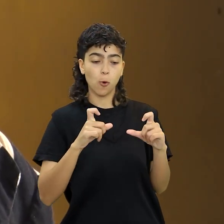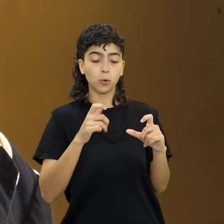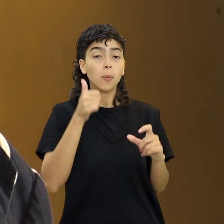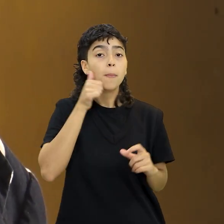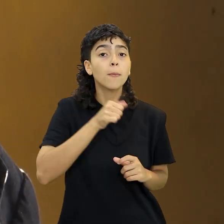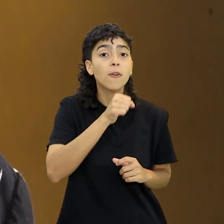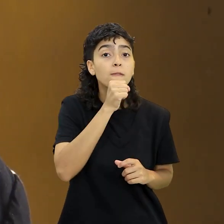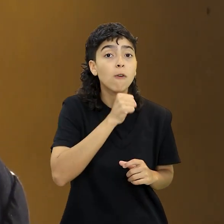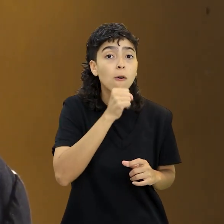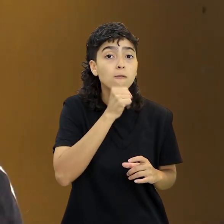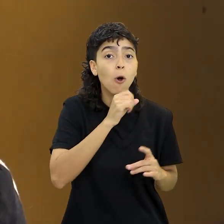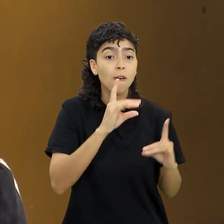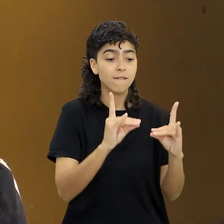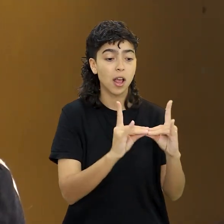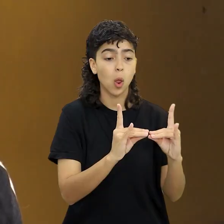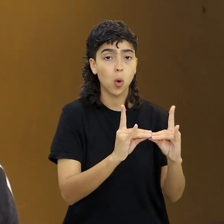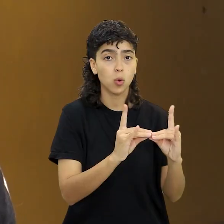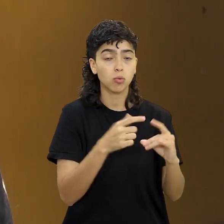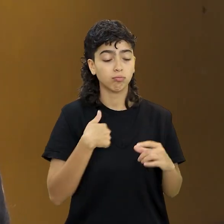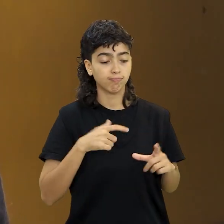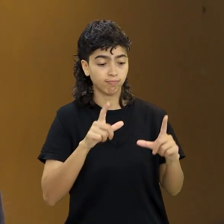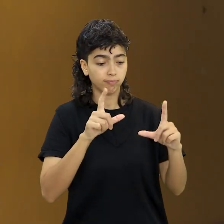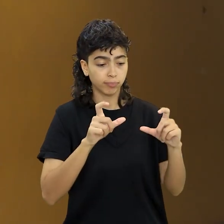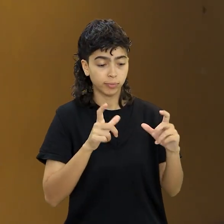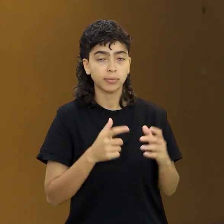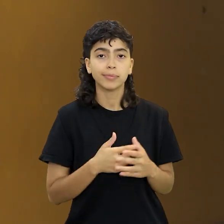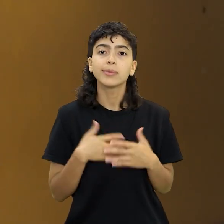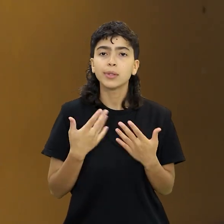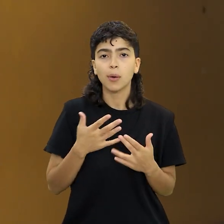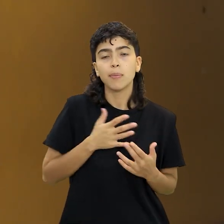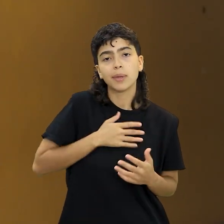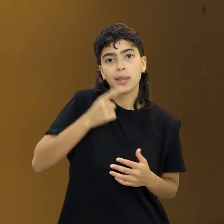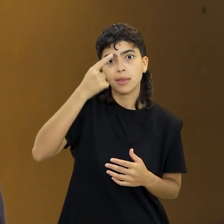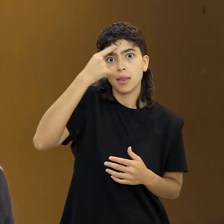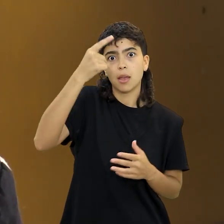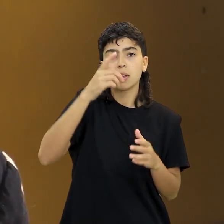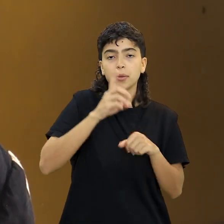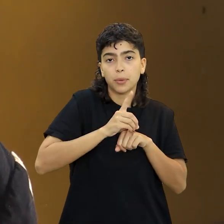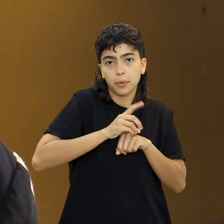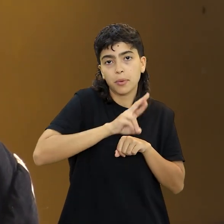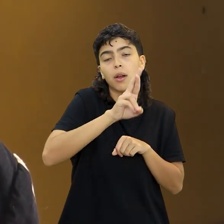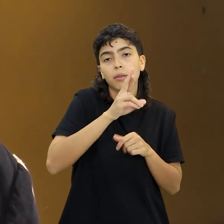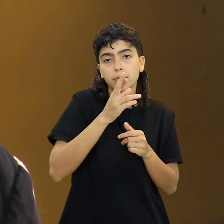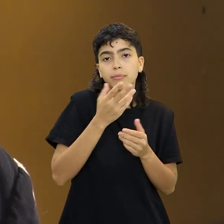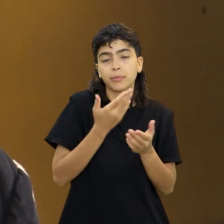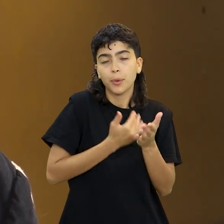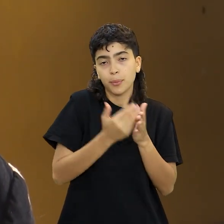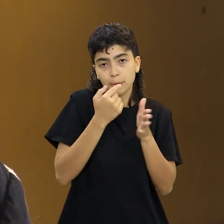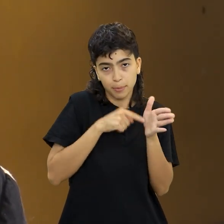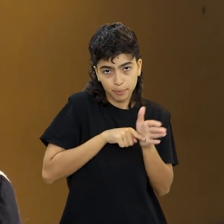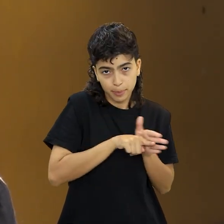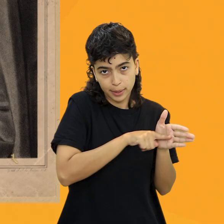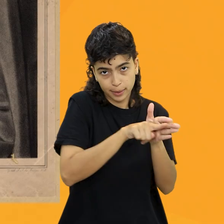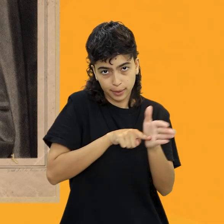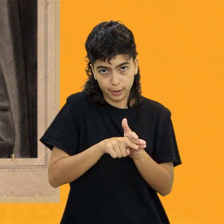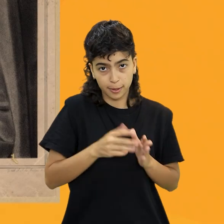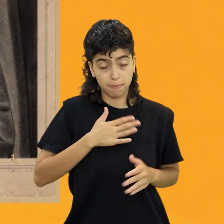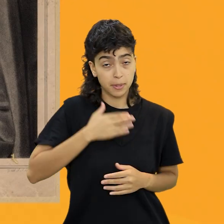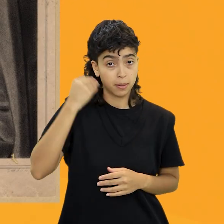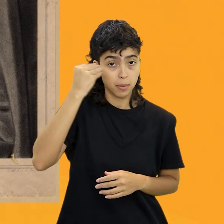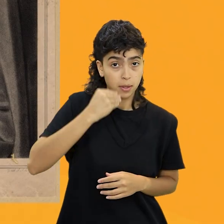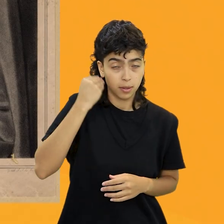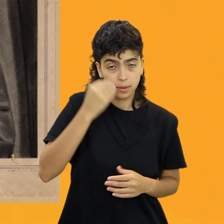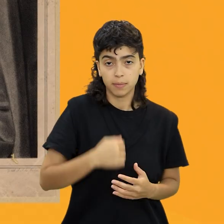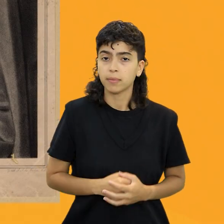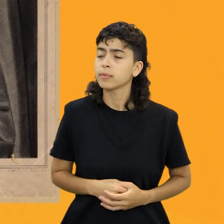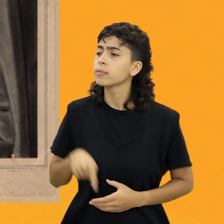avó no seu velório. Então, essa tese ela surgiu a partir da minha história pessoal com a fotografia pós-mortem.